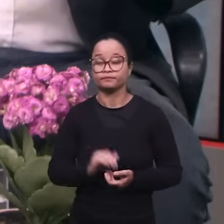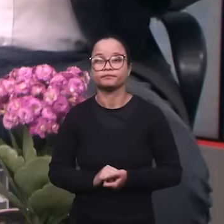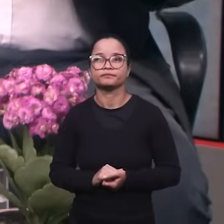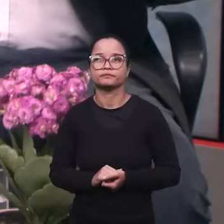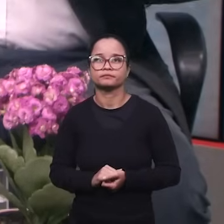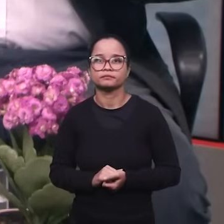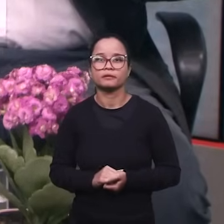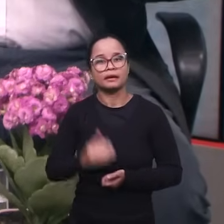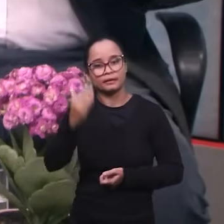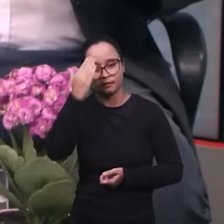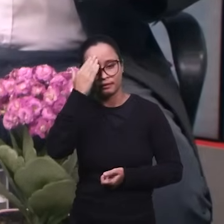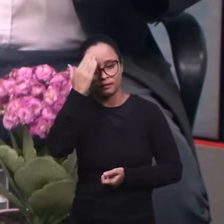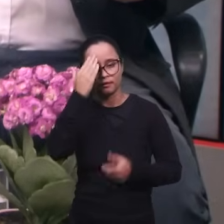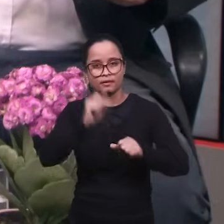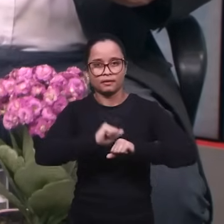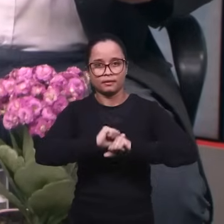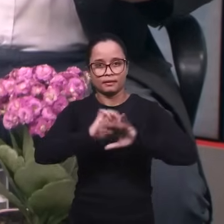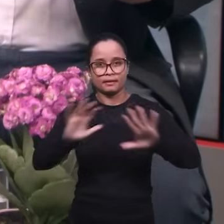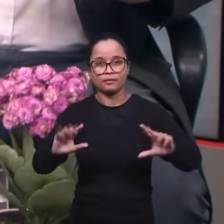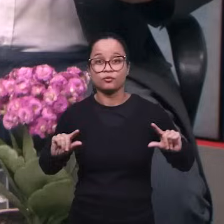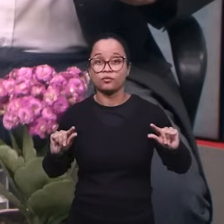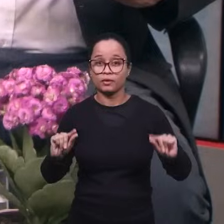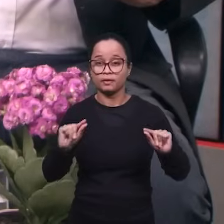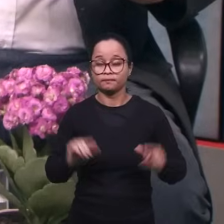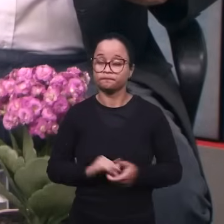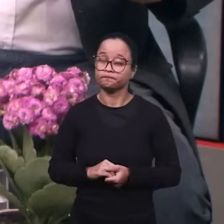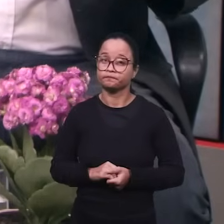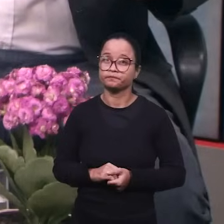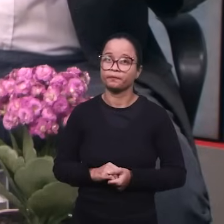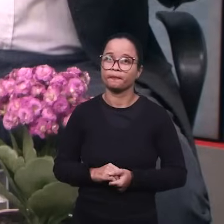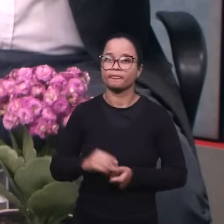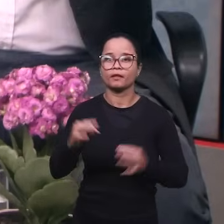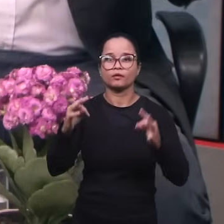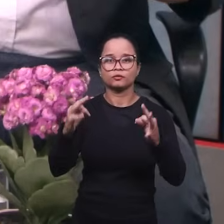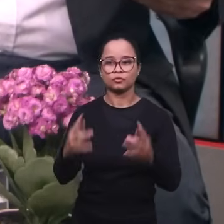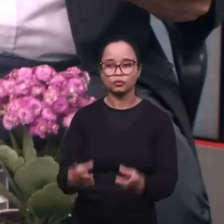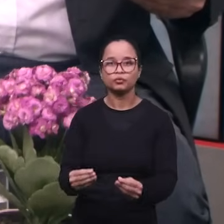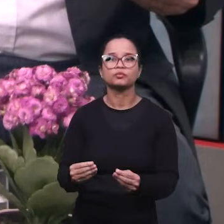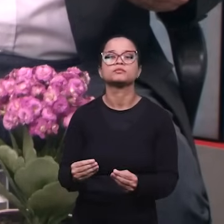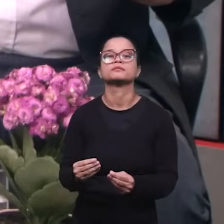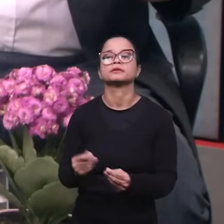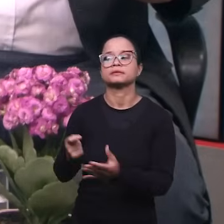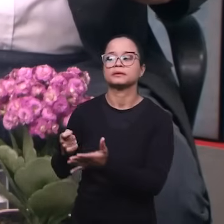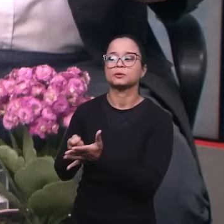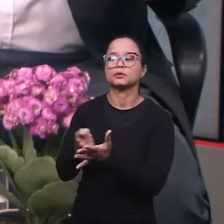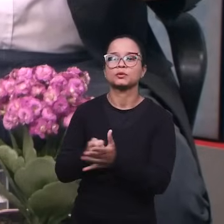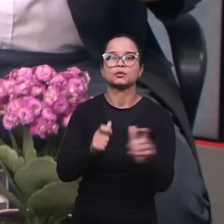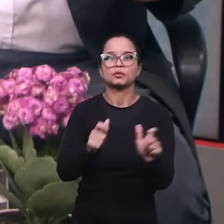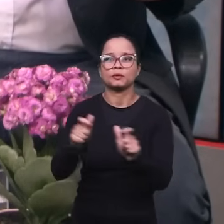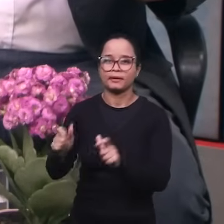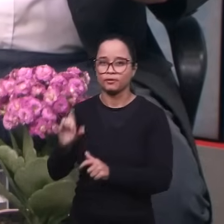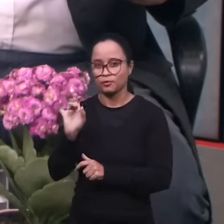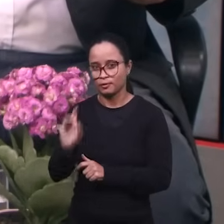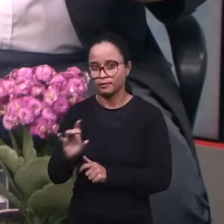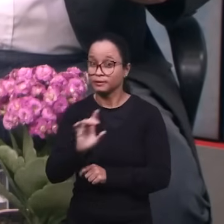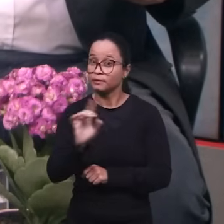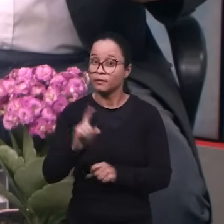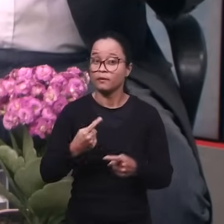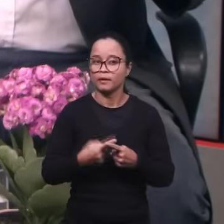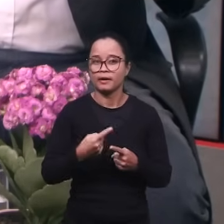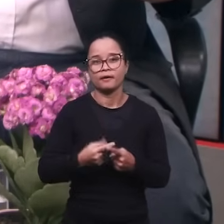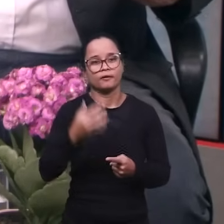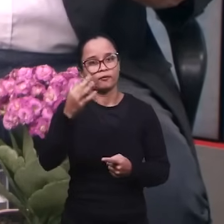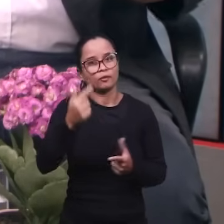cara, já entende que não vai colocar todos os seus investimentos num lugar só, porque você corre o risco